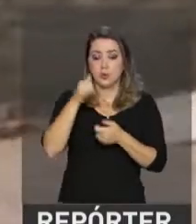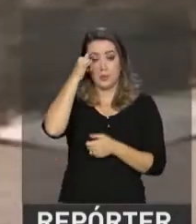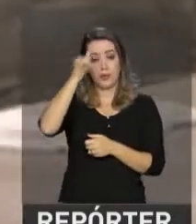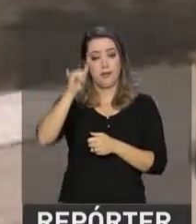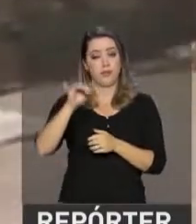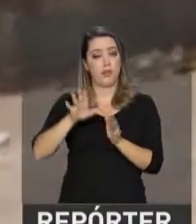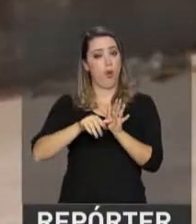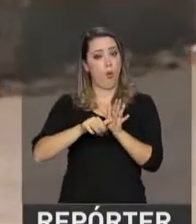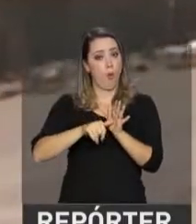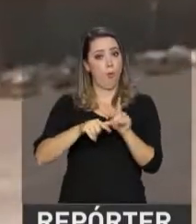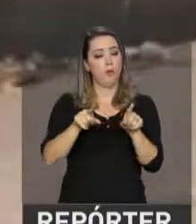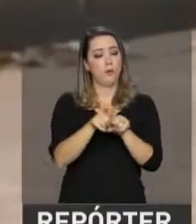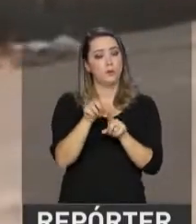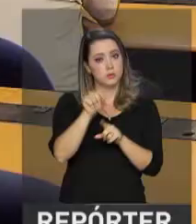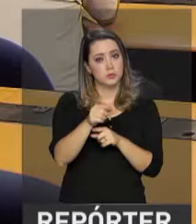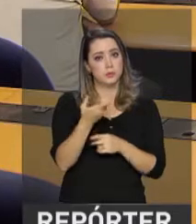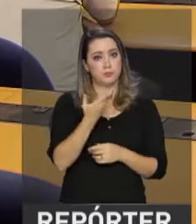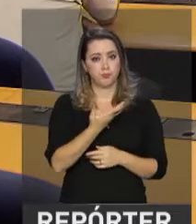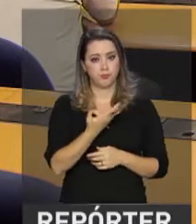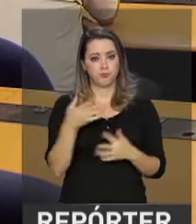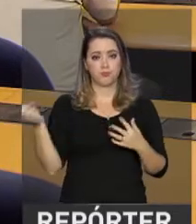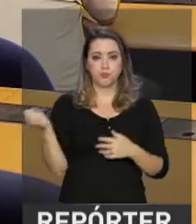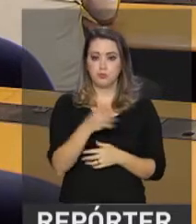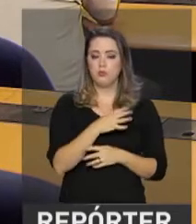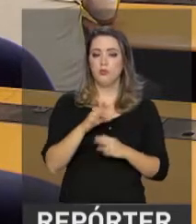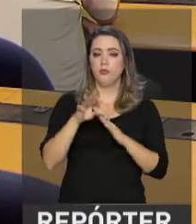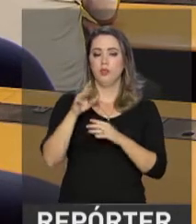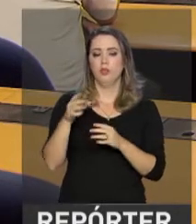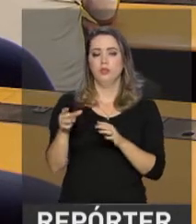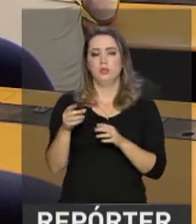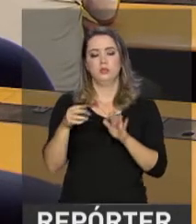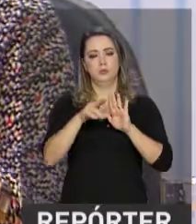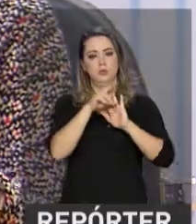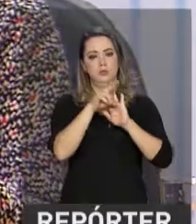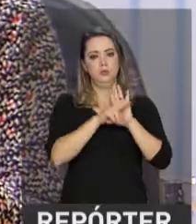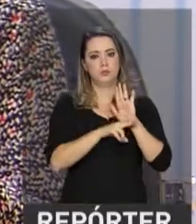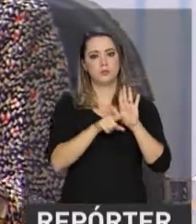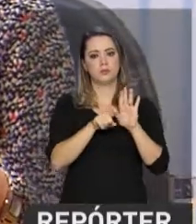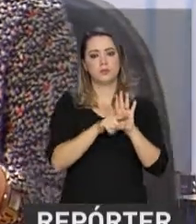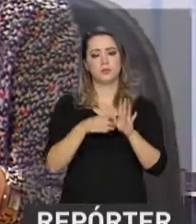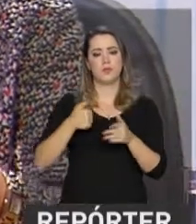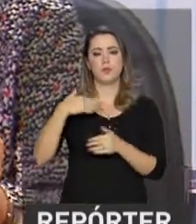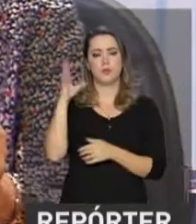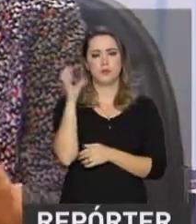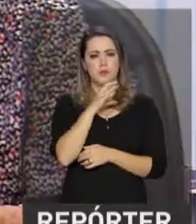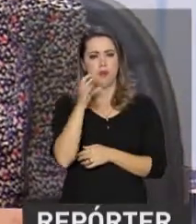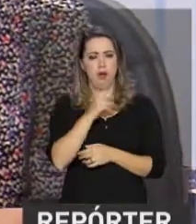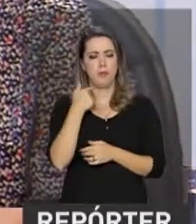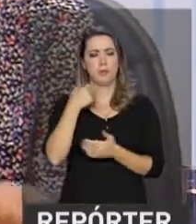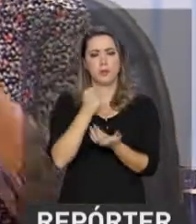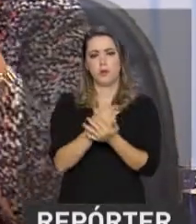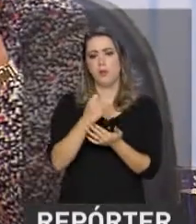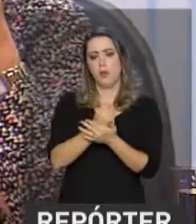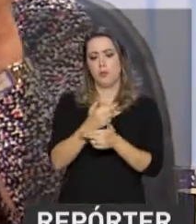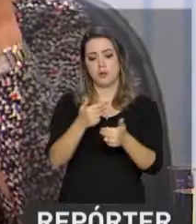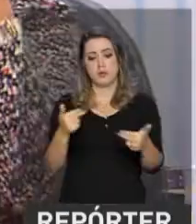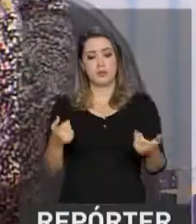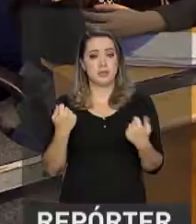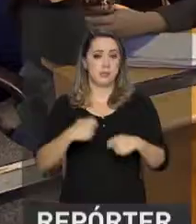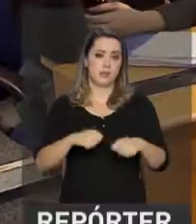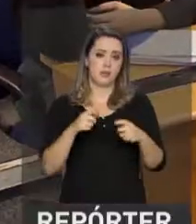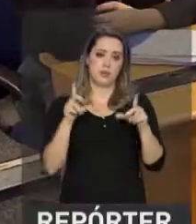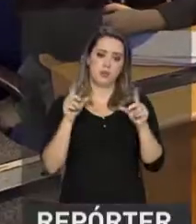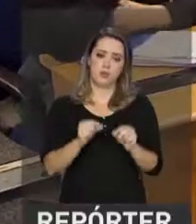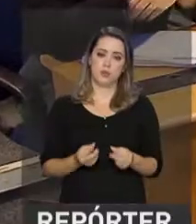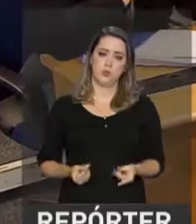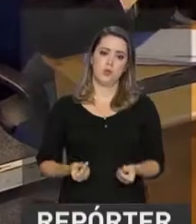uso das órteses e próteses a nova medida anunciada agora agiliza a compra desses equipamentos e reduz